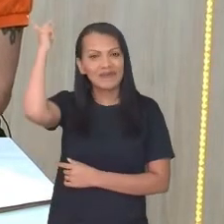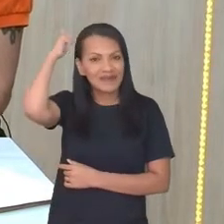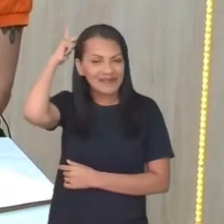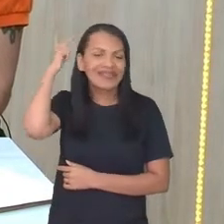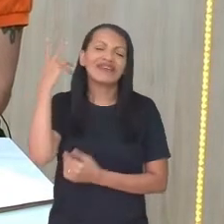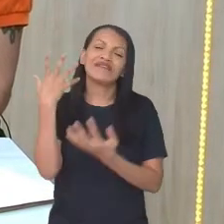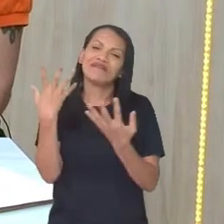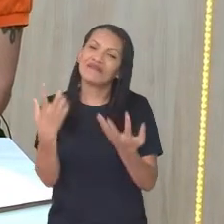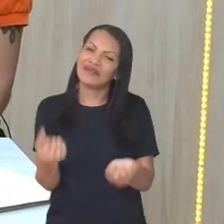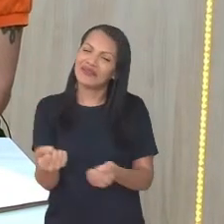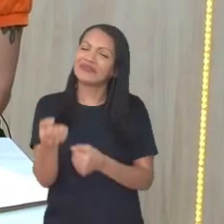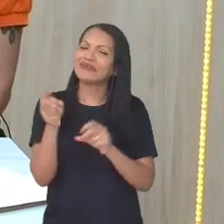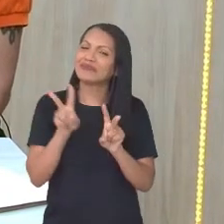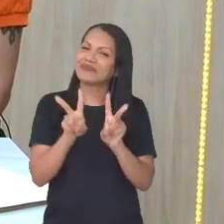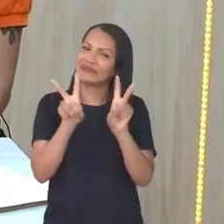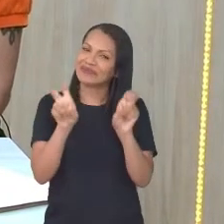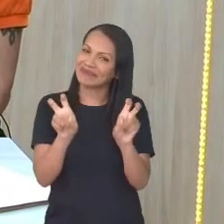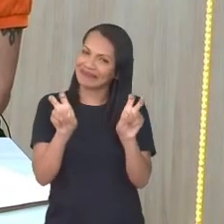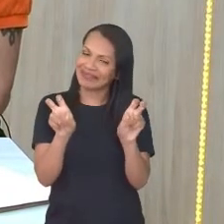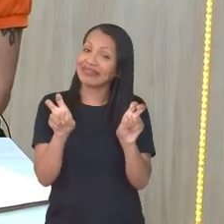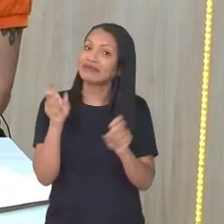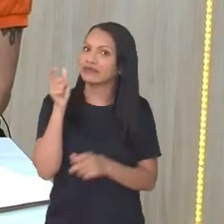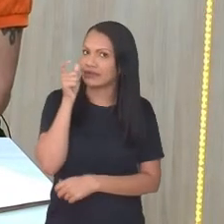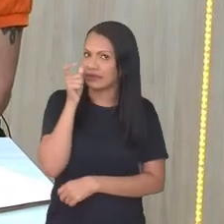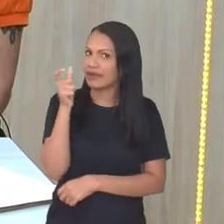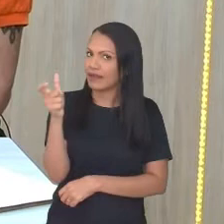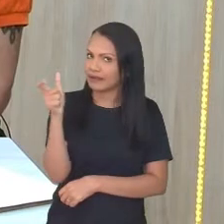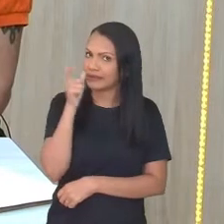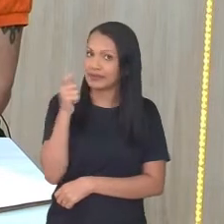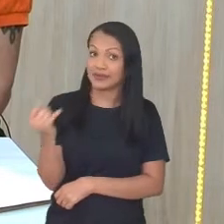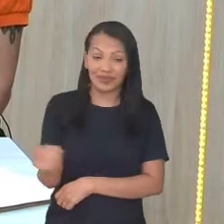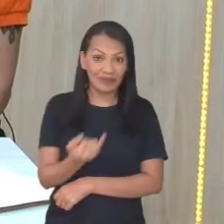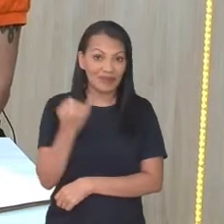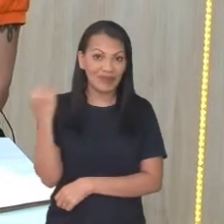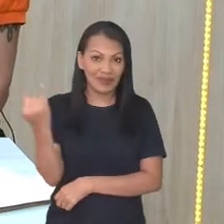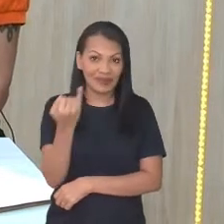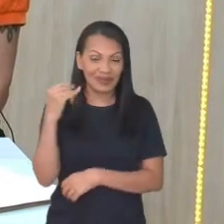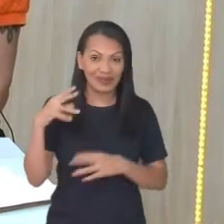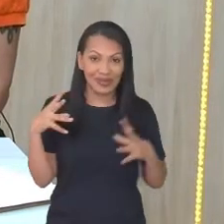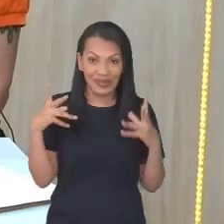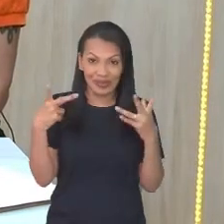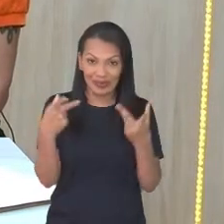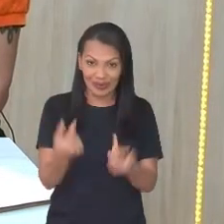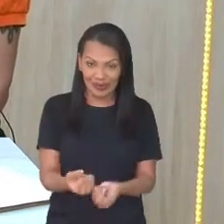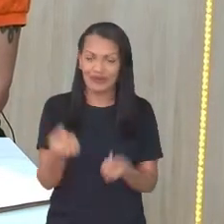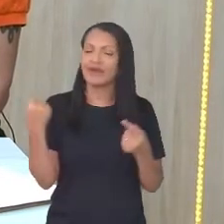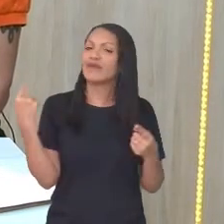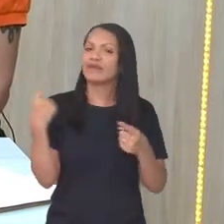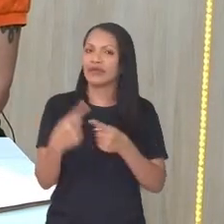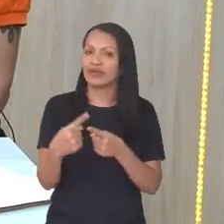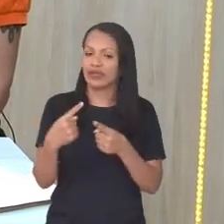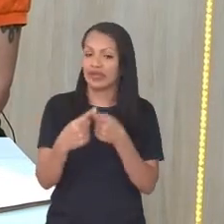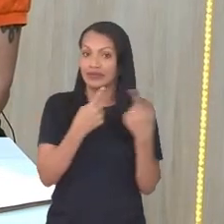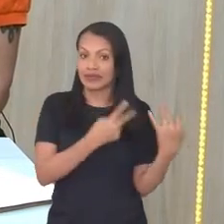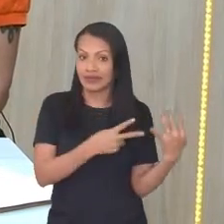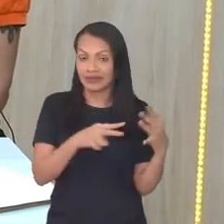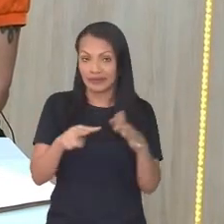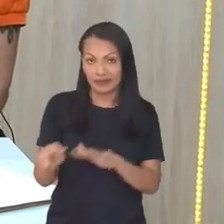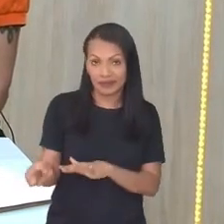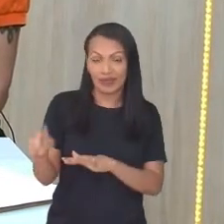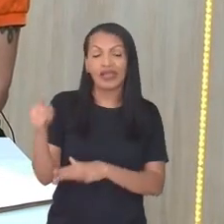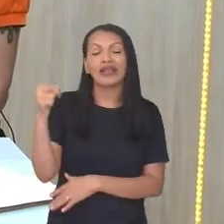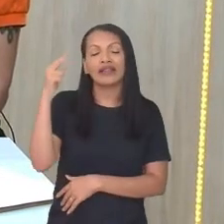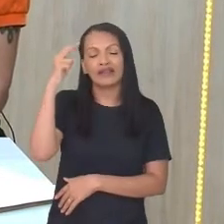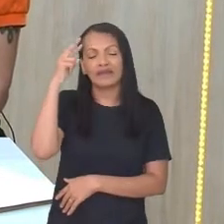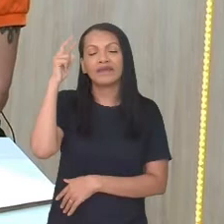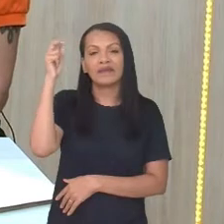a gente sobre um tema muito interessante e muito importante para todo mundo, né? Porque essa semana a gente está comemorando